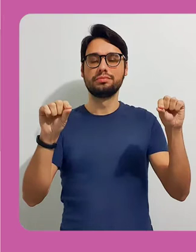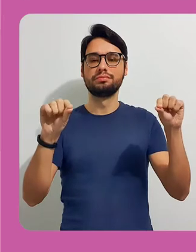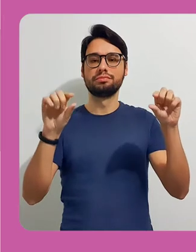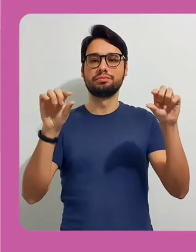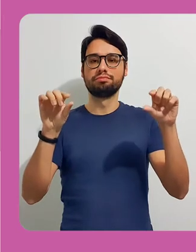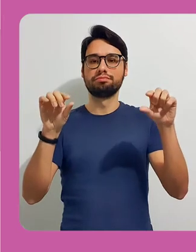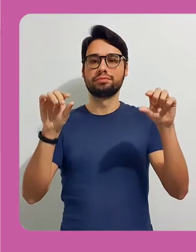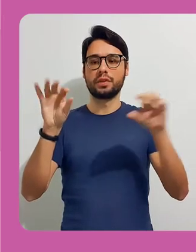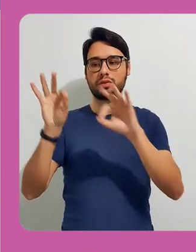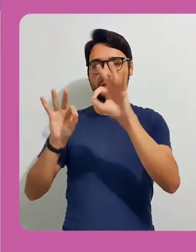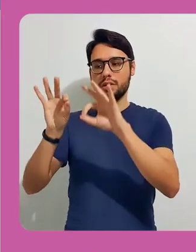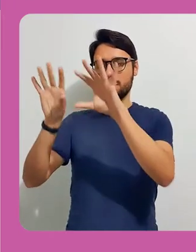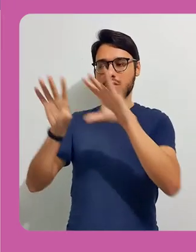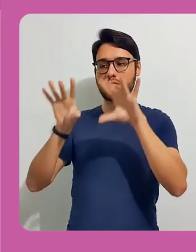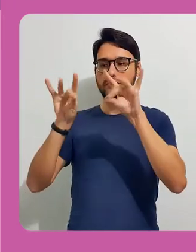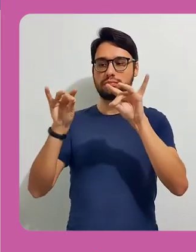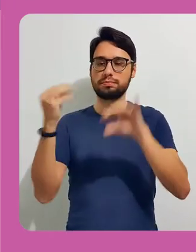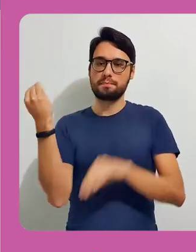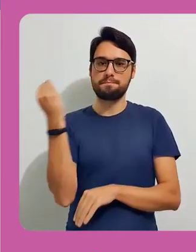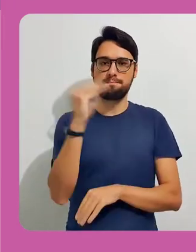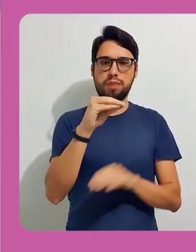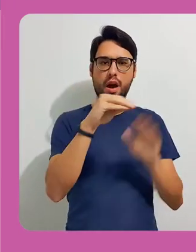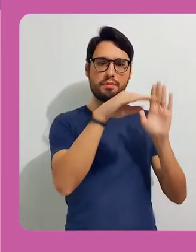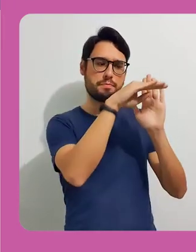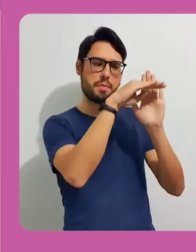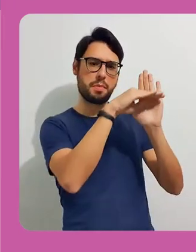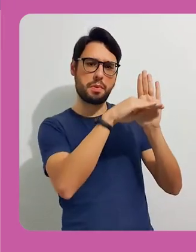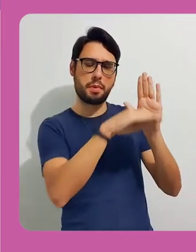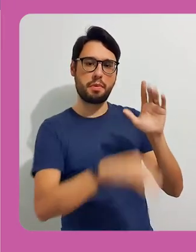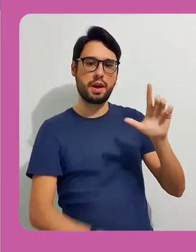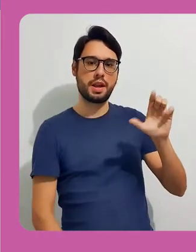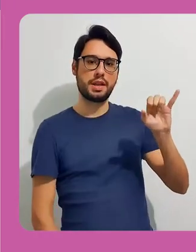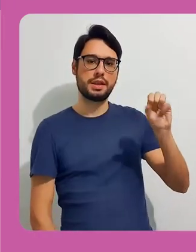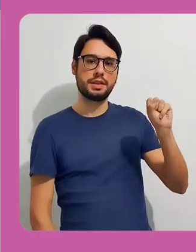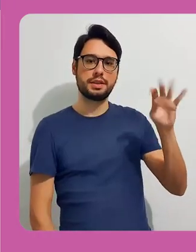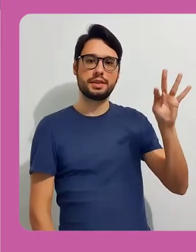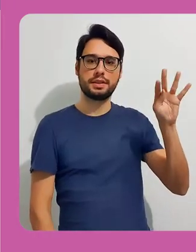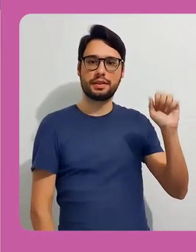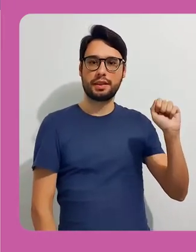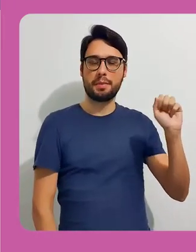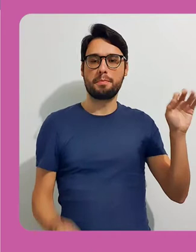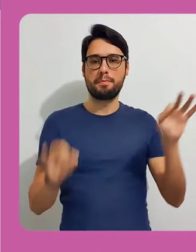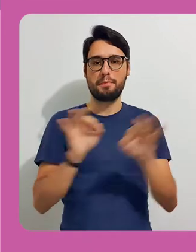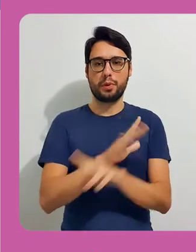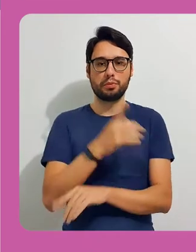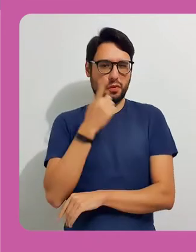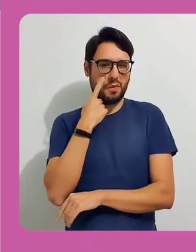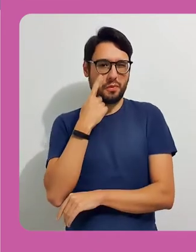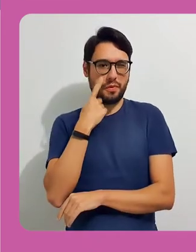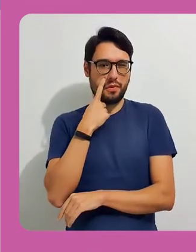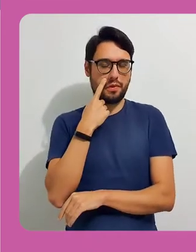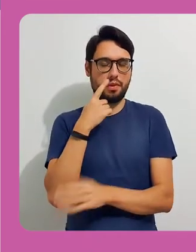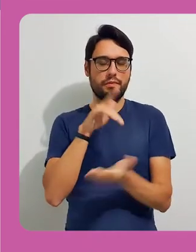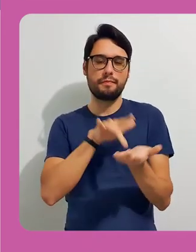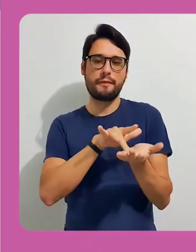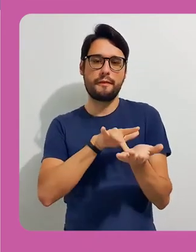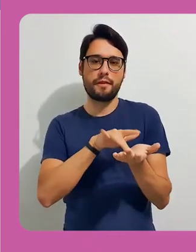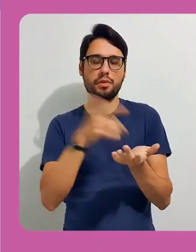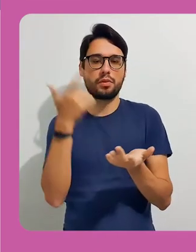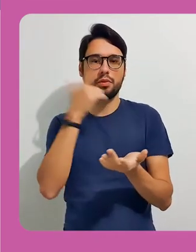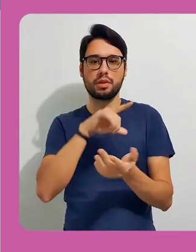aqui um arquivo é como uma lista de exercício vamos ver se eu tenho algum arquivo aqui